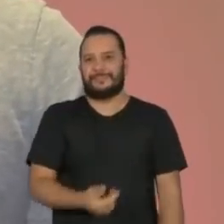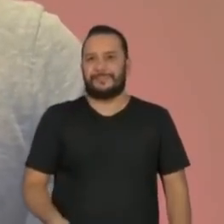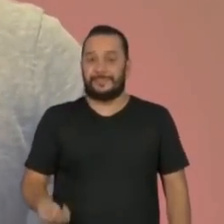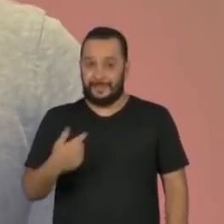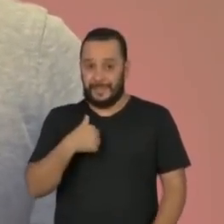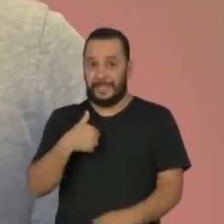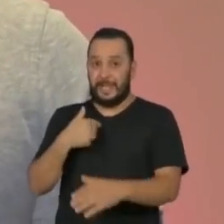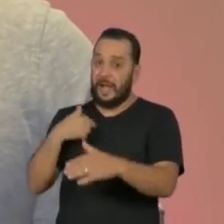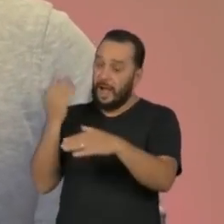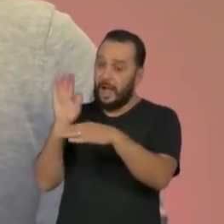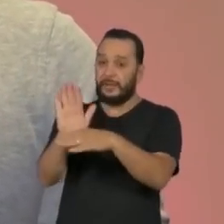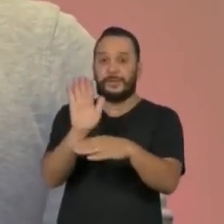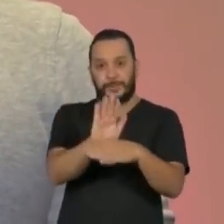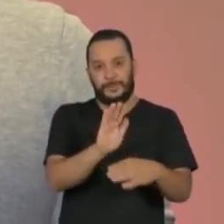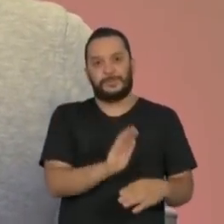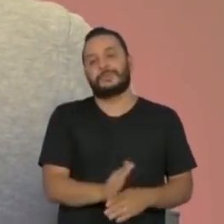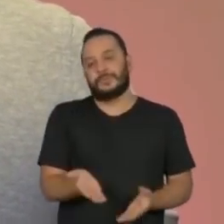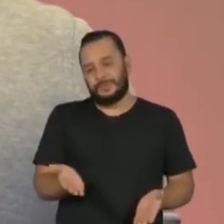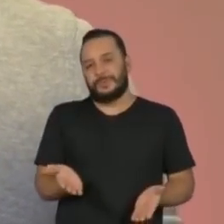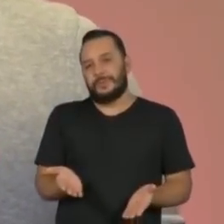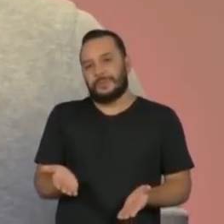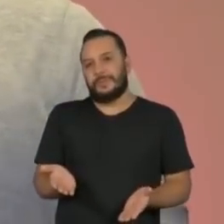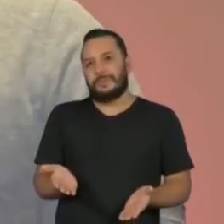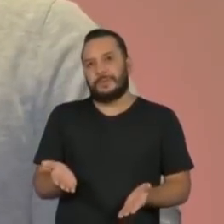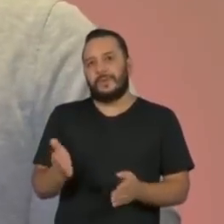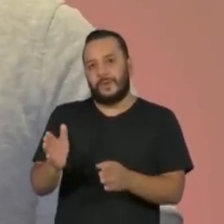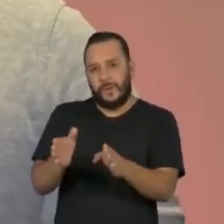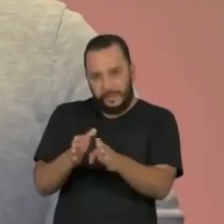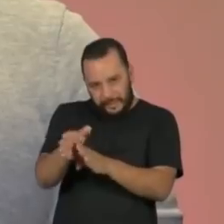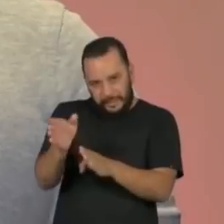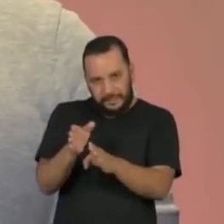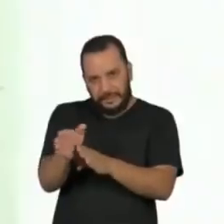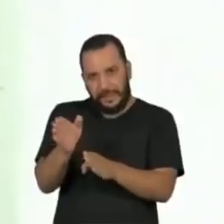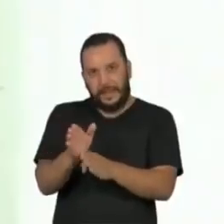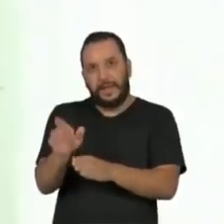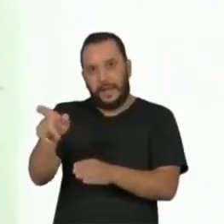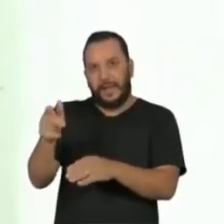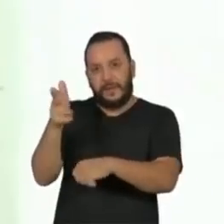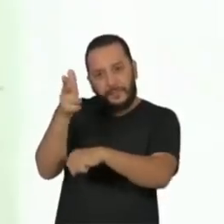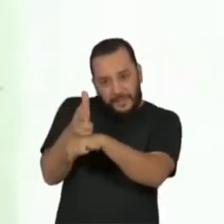ela sempre na hora de orientar ela para poder fazer um vídeo.